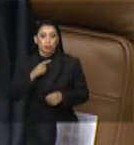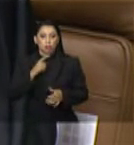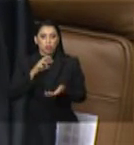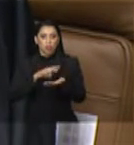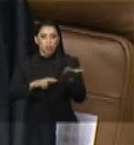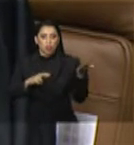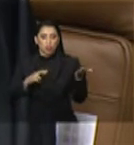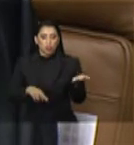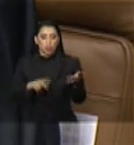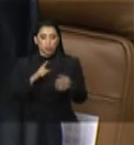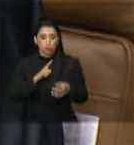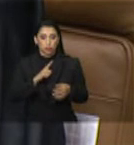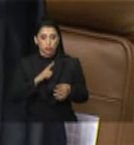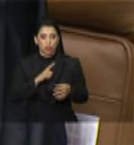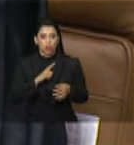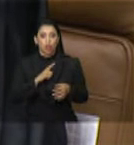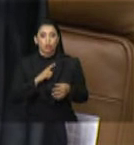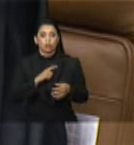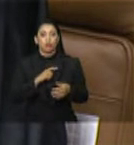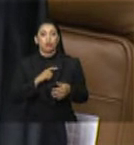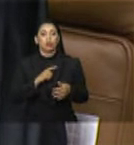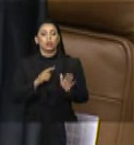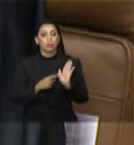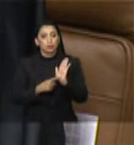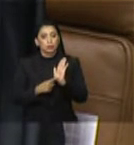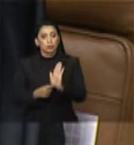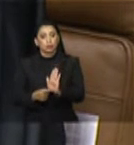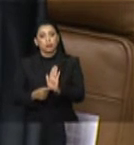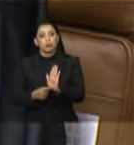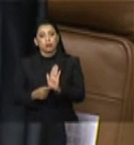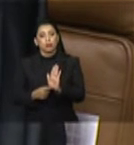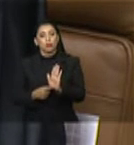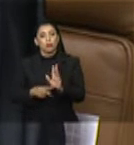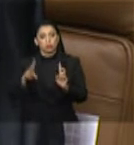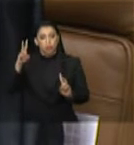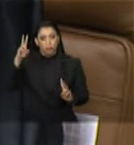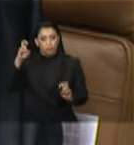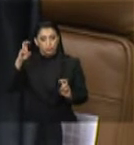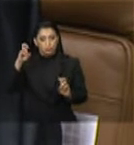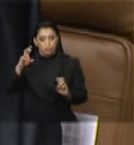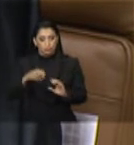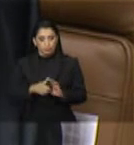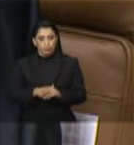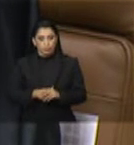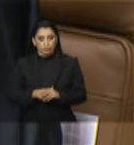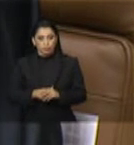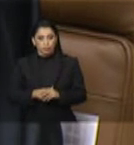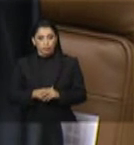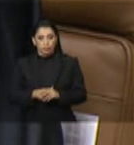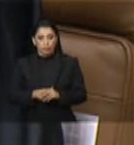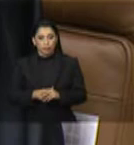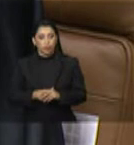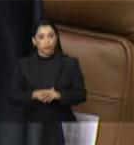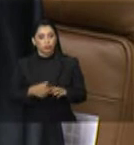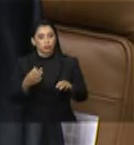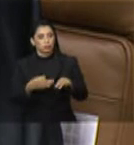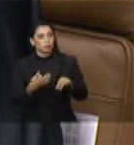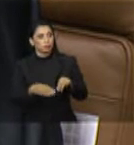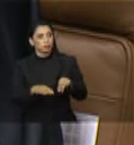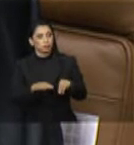reproduz e menciona alguns segmentos abrindo aspas disse então o saudoso